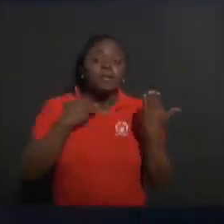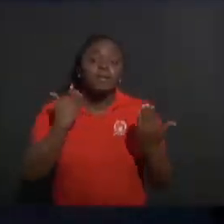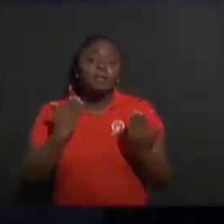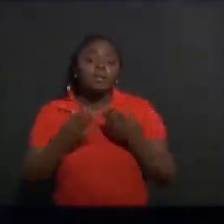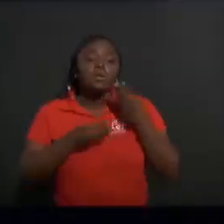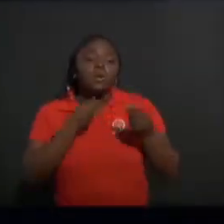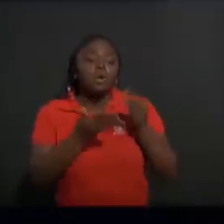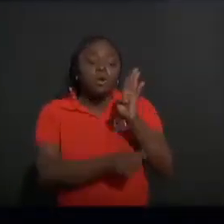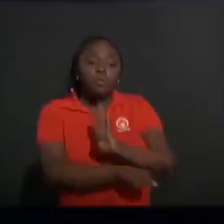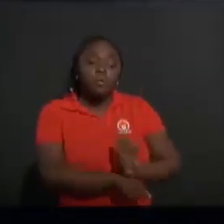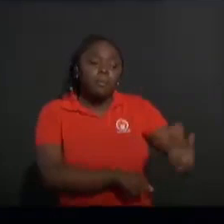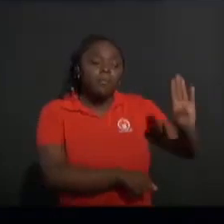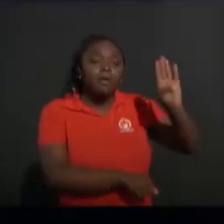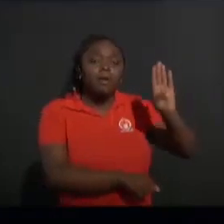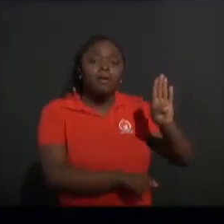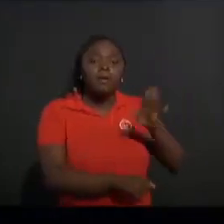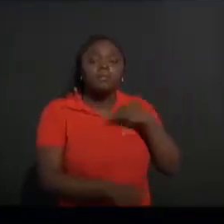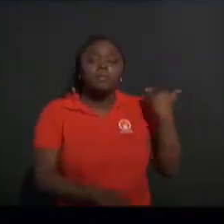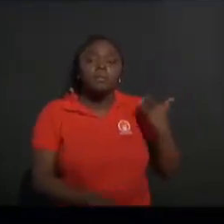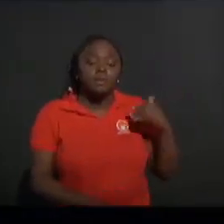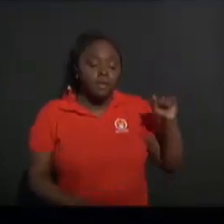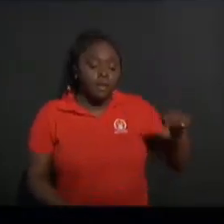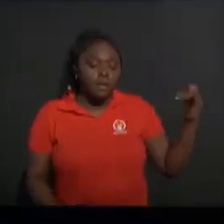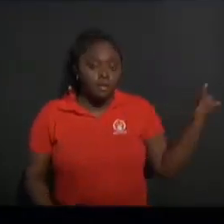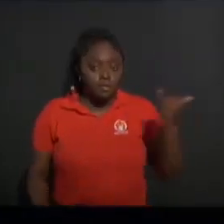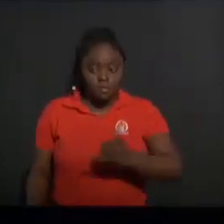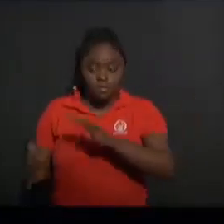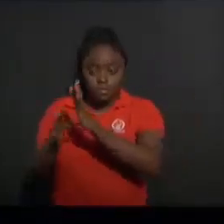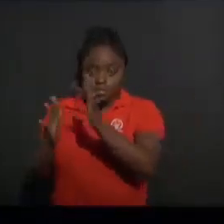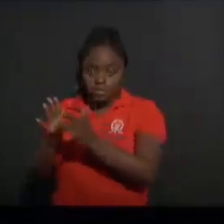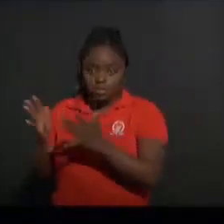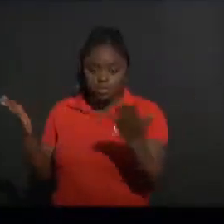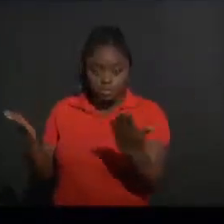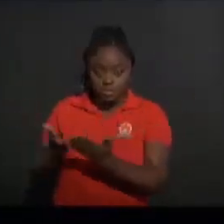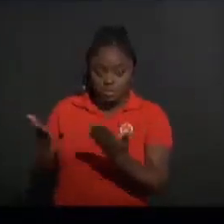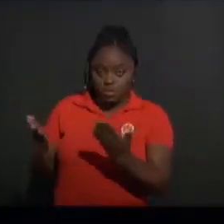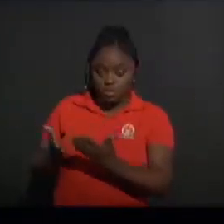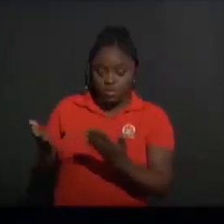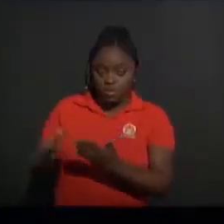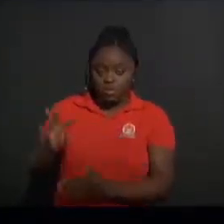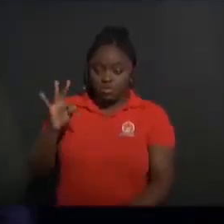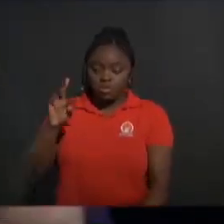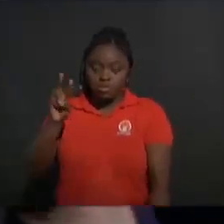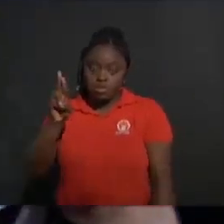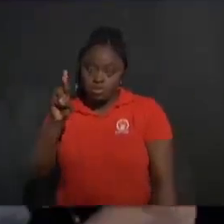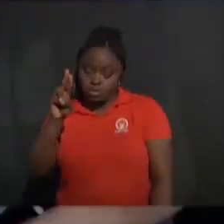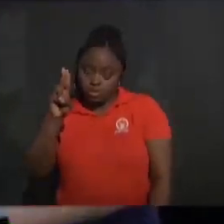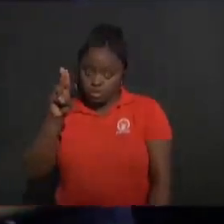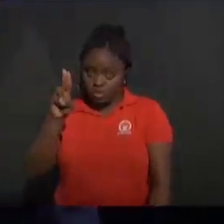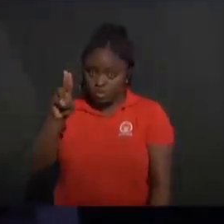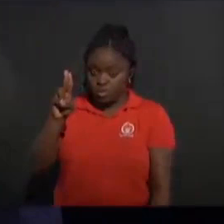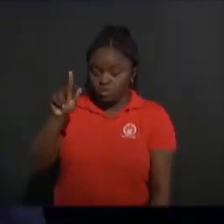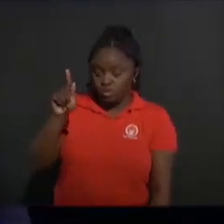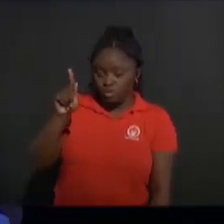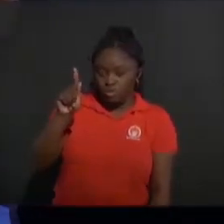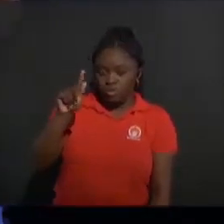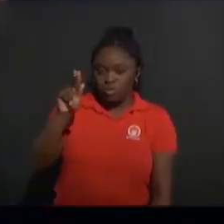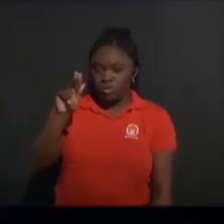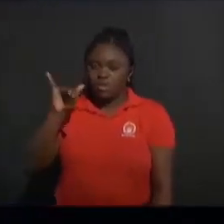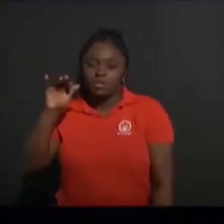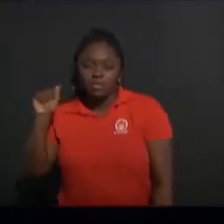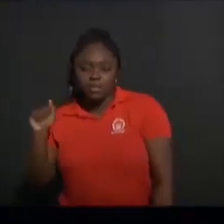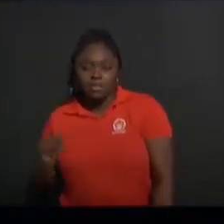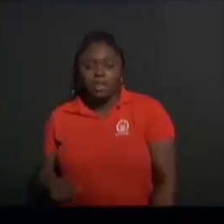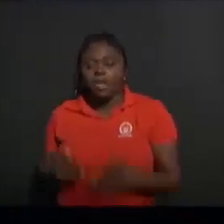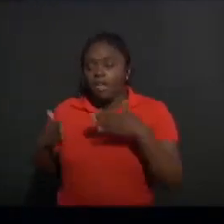Barnabé? Ele foi falar de Jesus, onde hoje é a atual Turquia. Chegou lá, eles o crucificaram, e ele